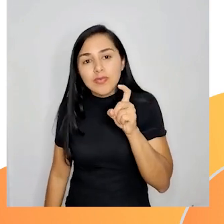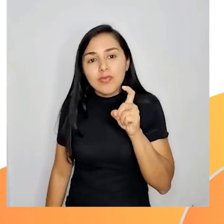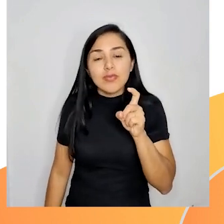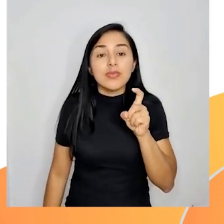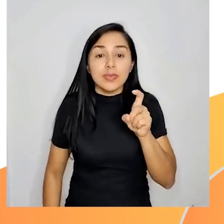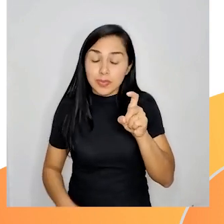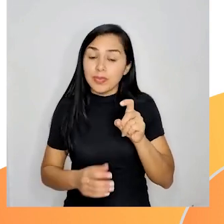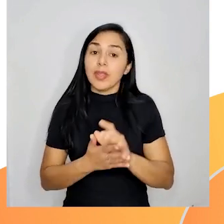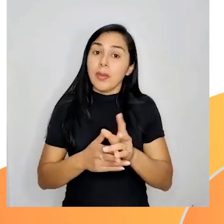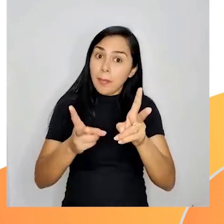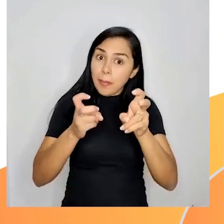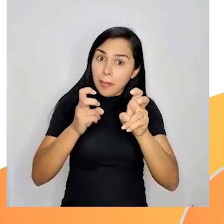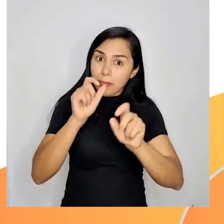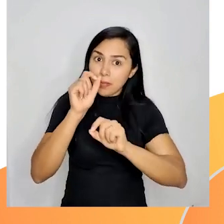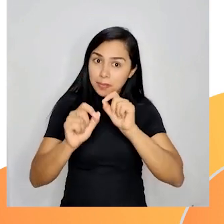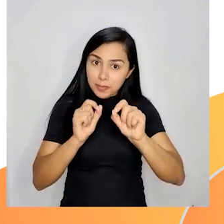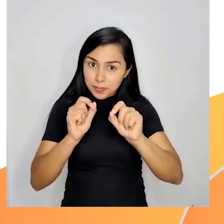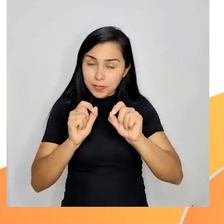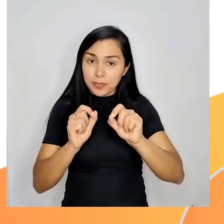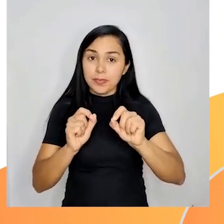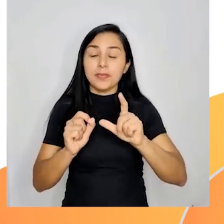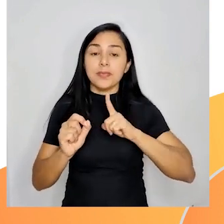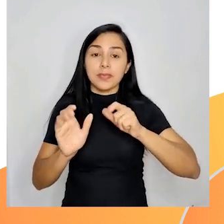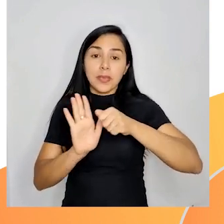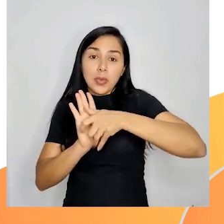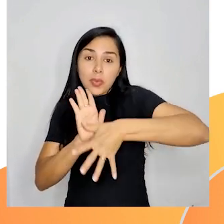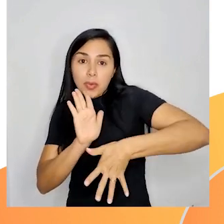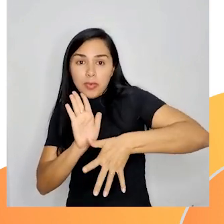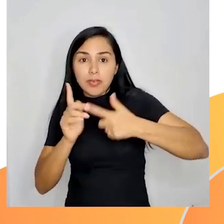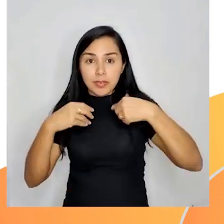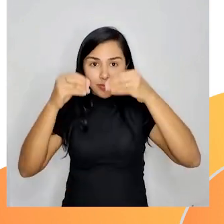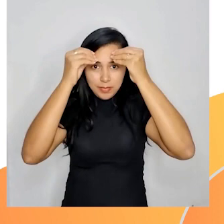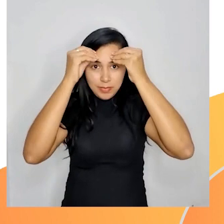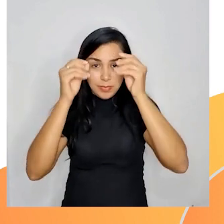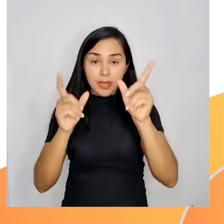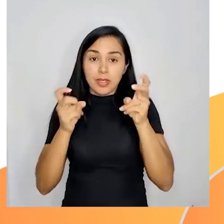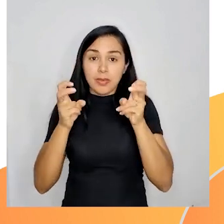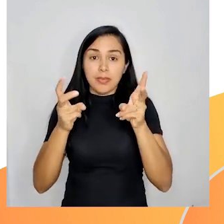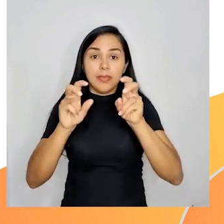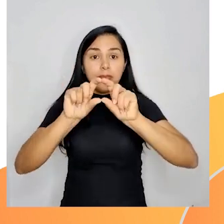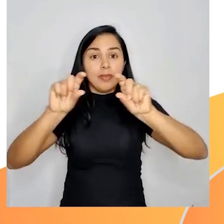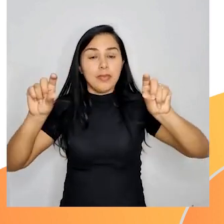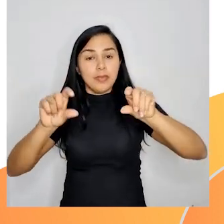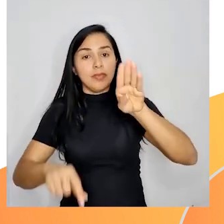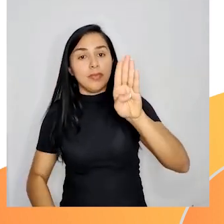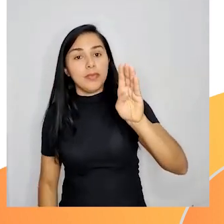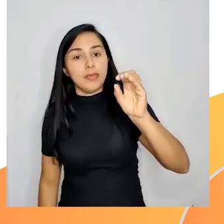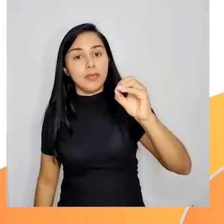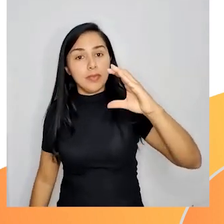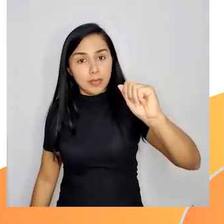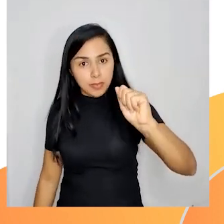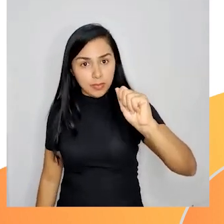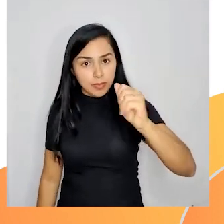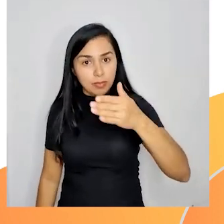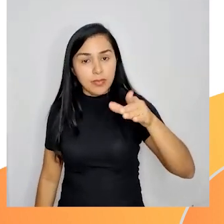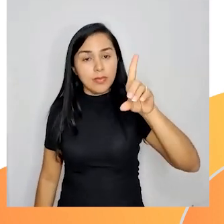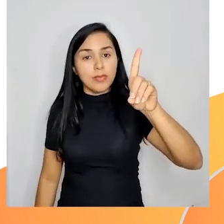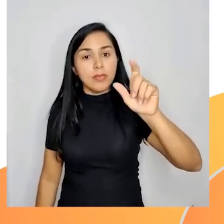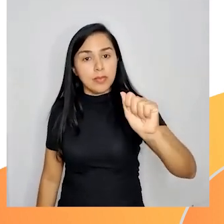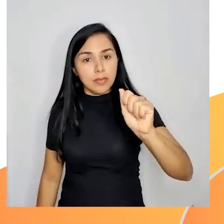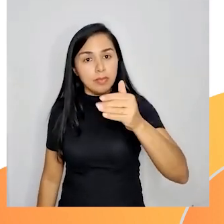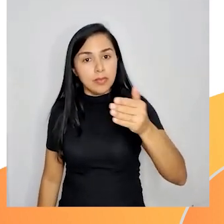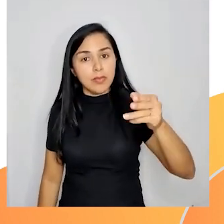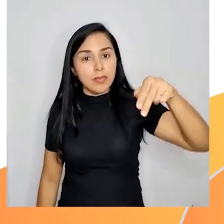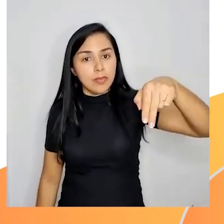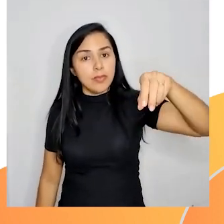figura de linguagem, não é verdade? Pela boca da noite vem uma velhinha que